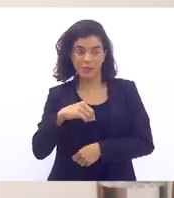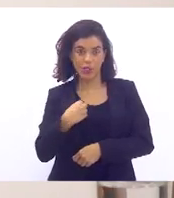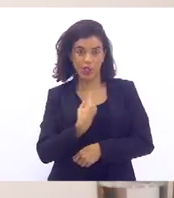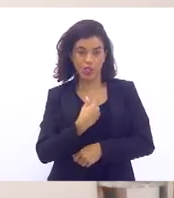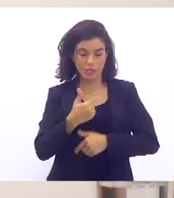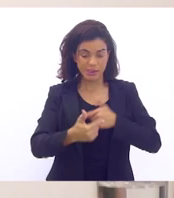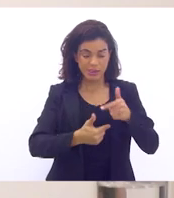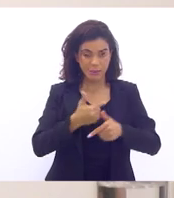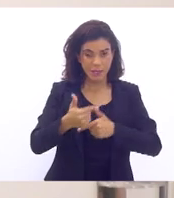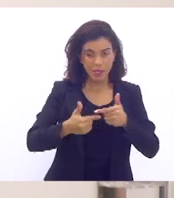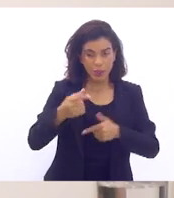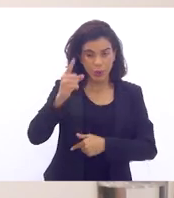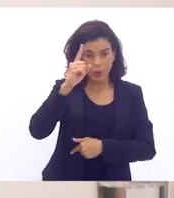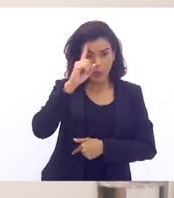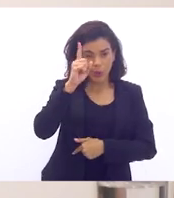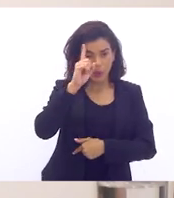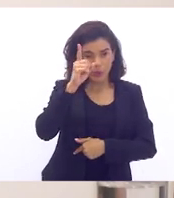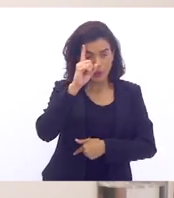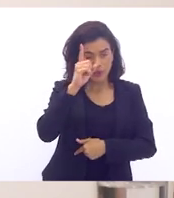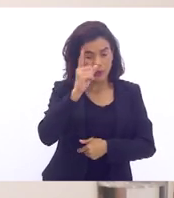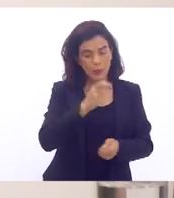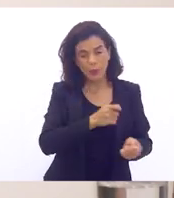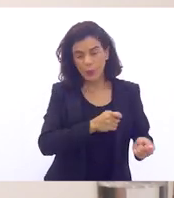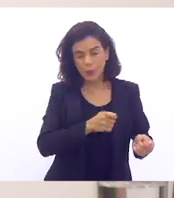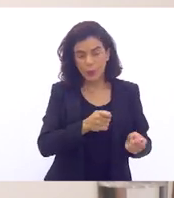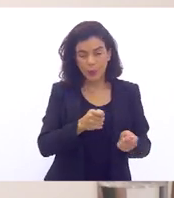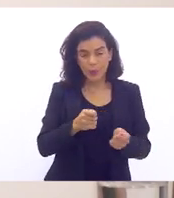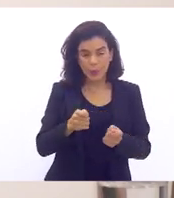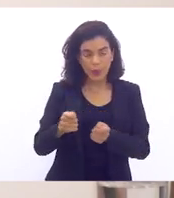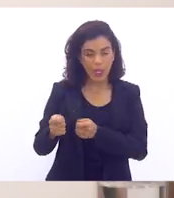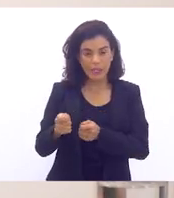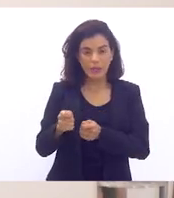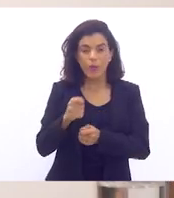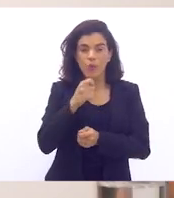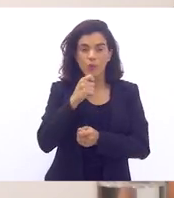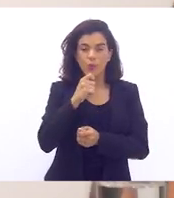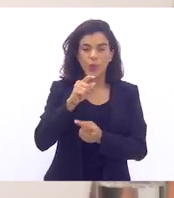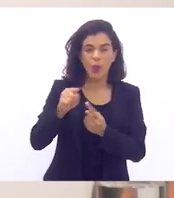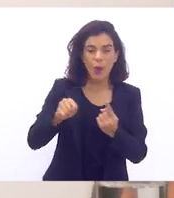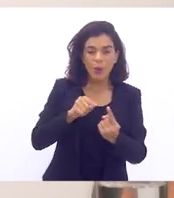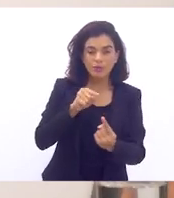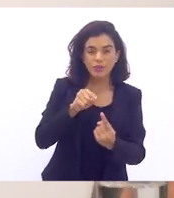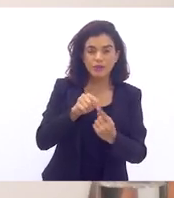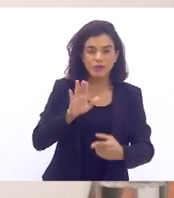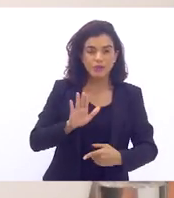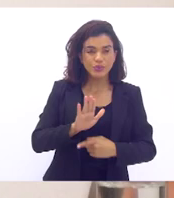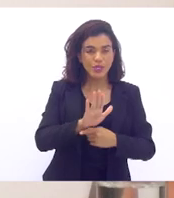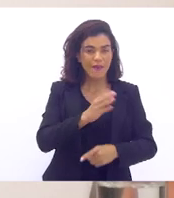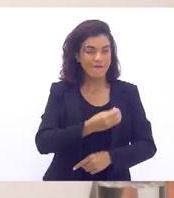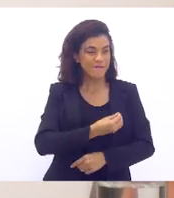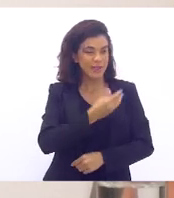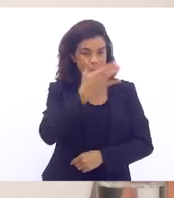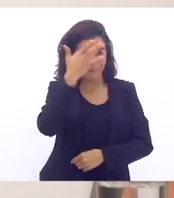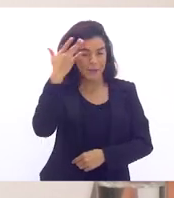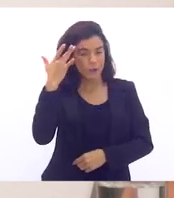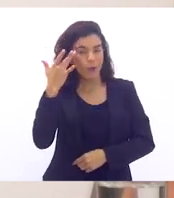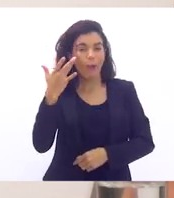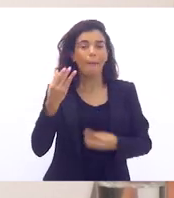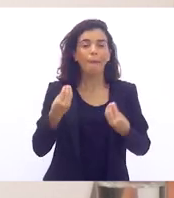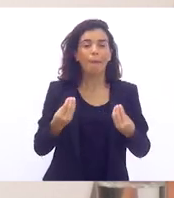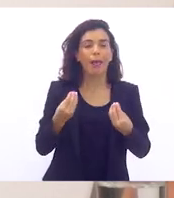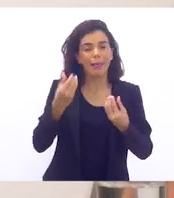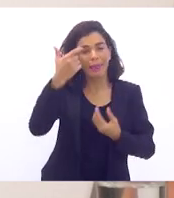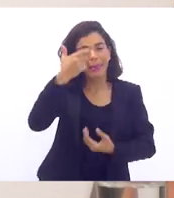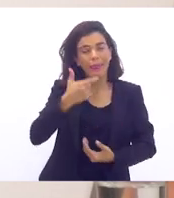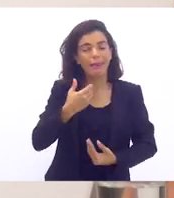a trabalhar todo dia Deputado Rodrigo Amorim e não for para ajudar e melhorar a vida das pessoas não justifica a gente está aqui